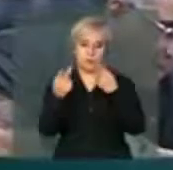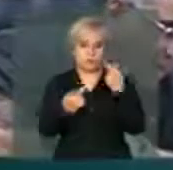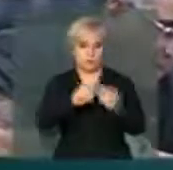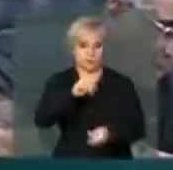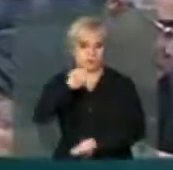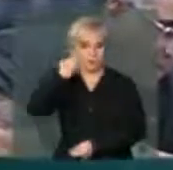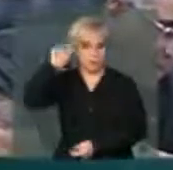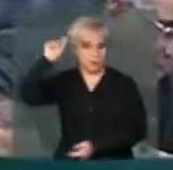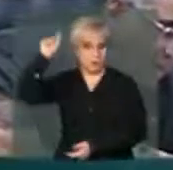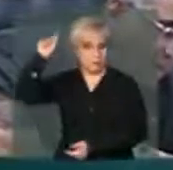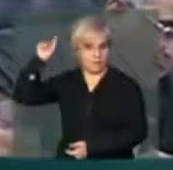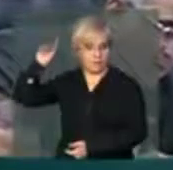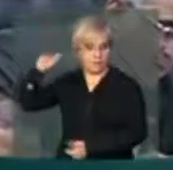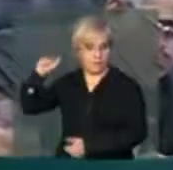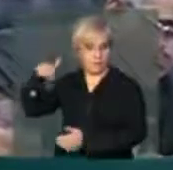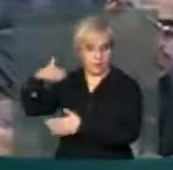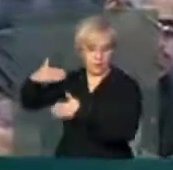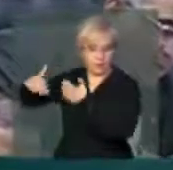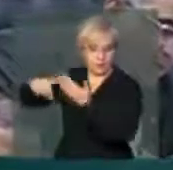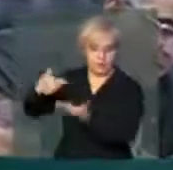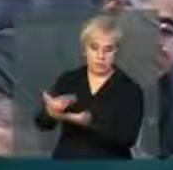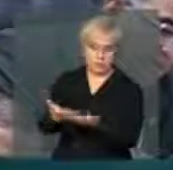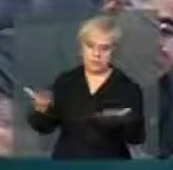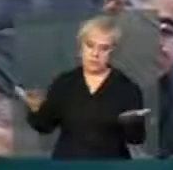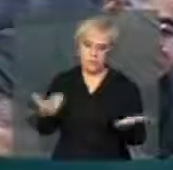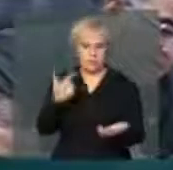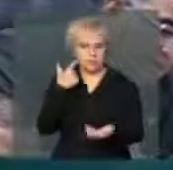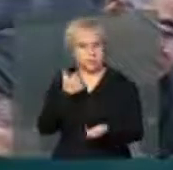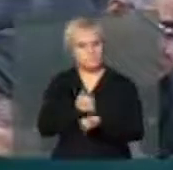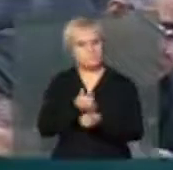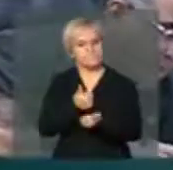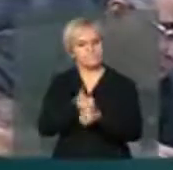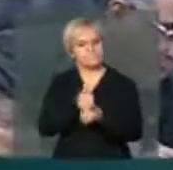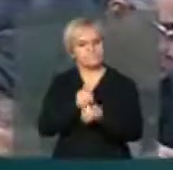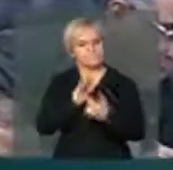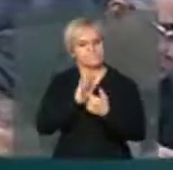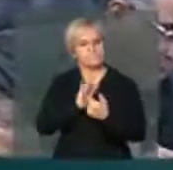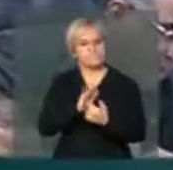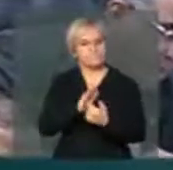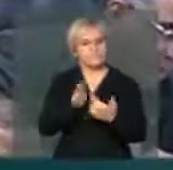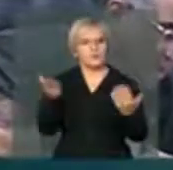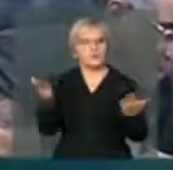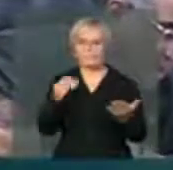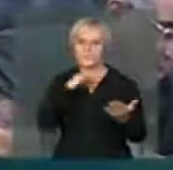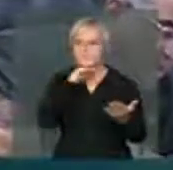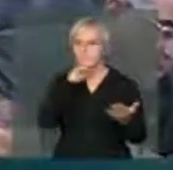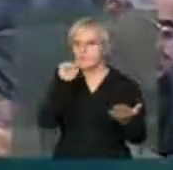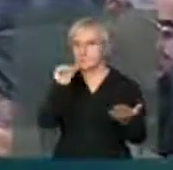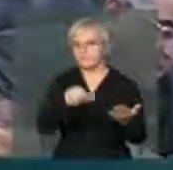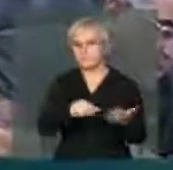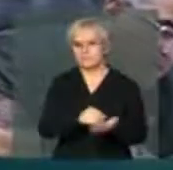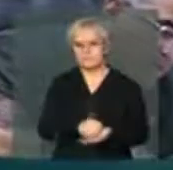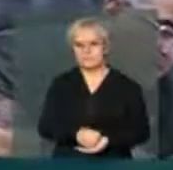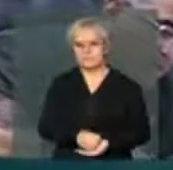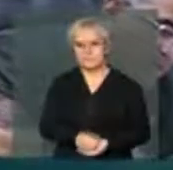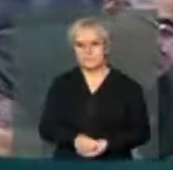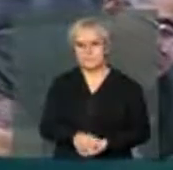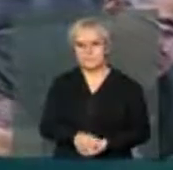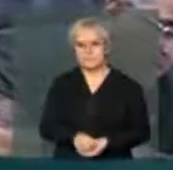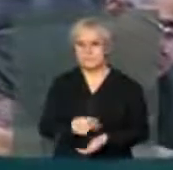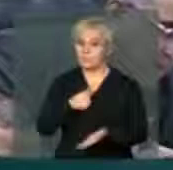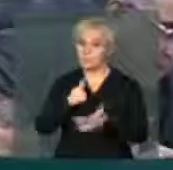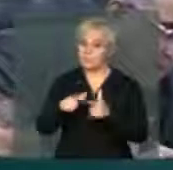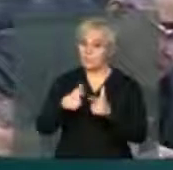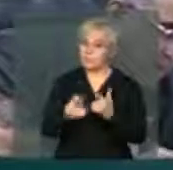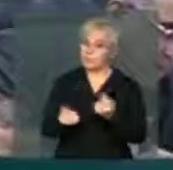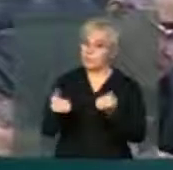ainda no passado, estão se refletindo de uma maneira muito negativa hoje. A realidade